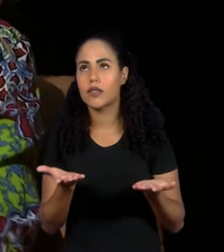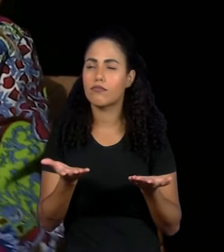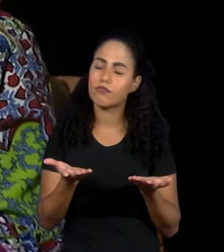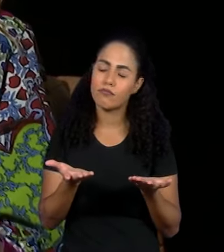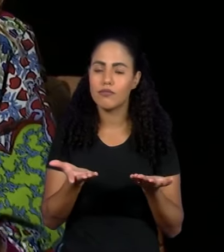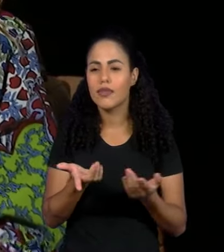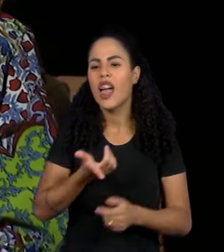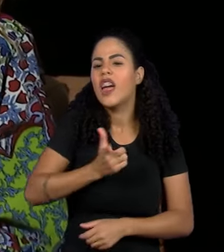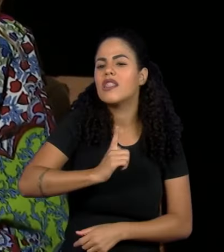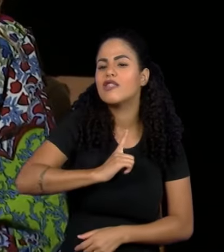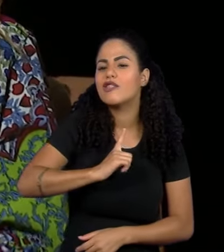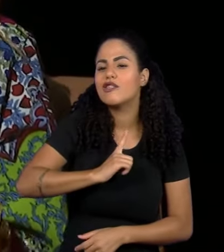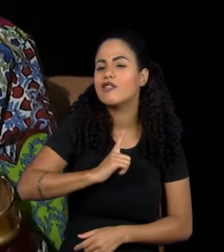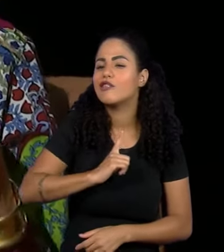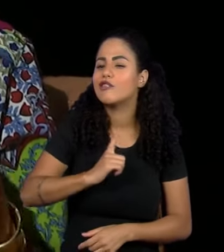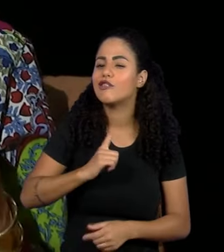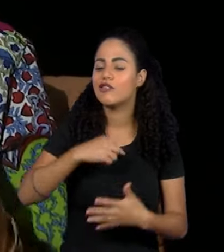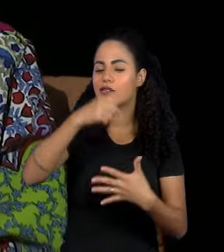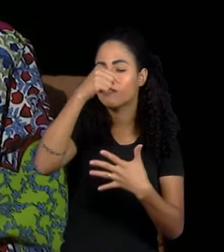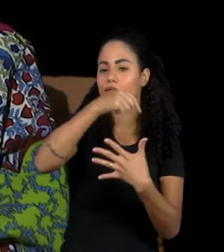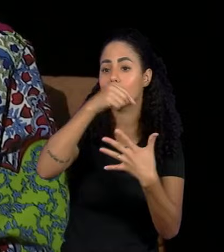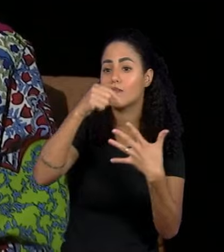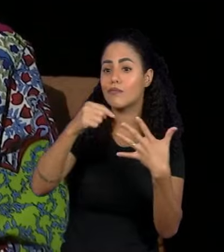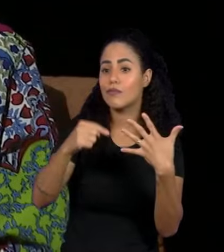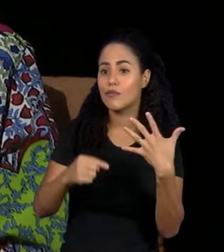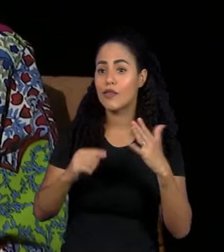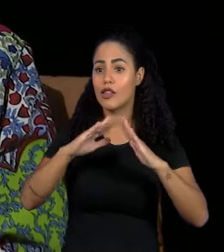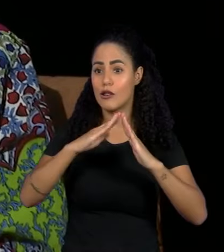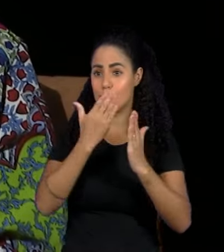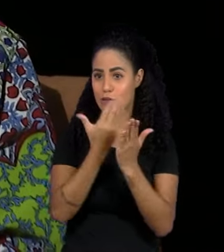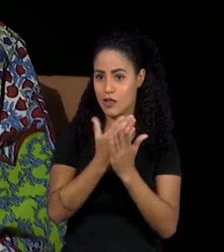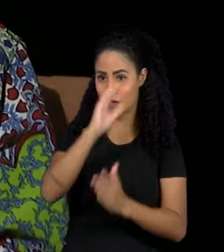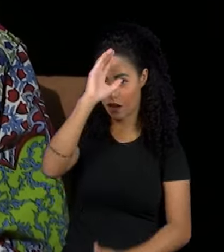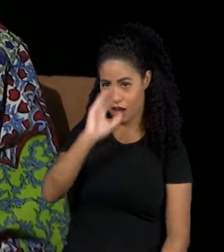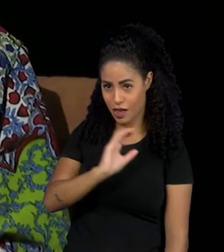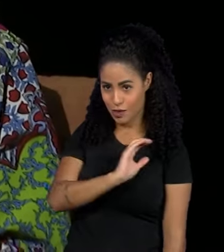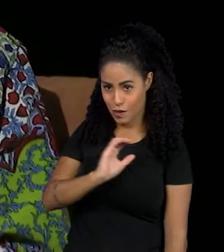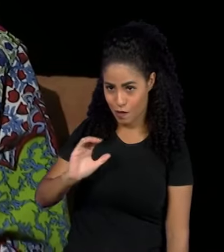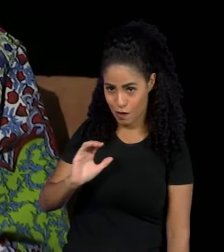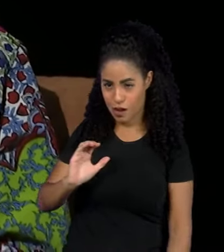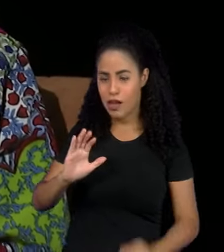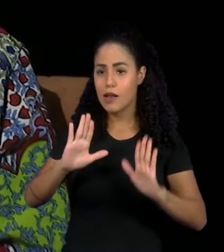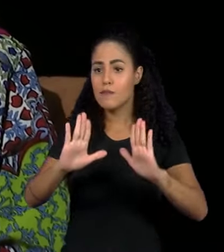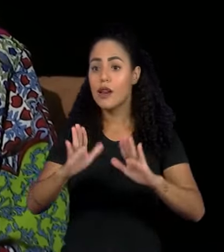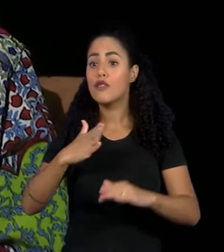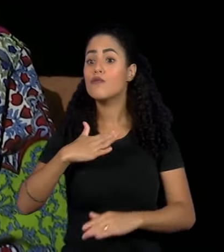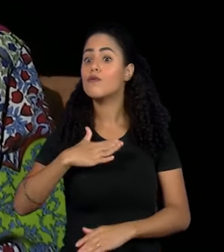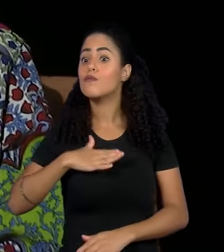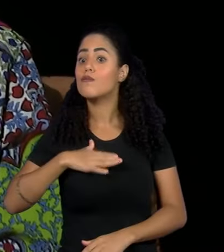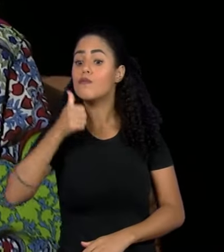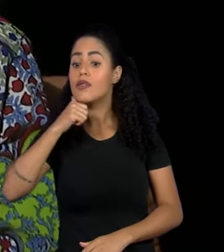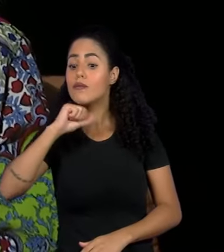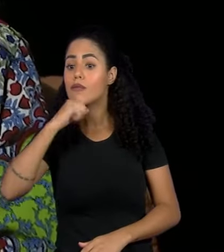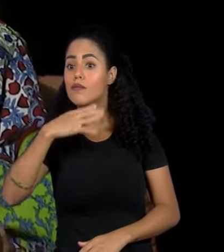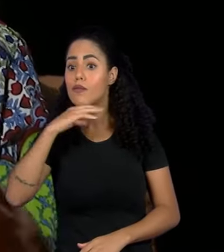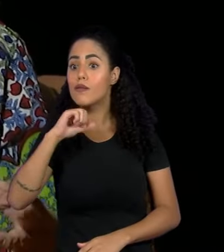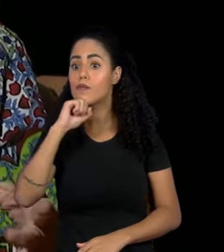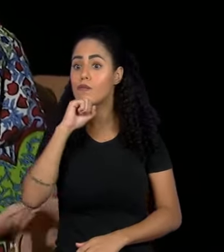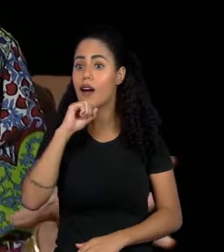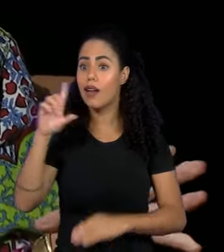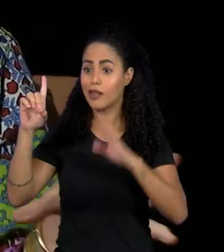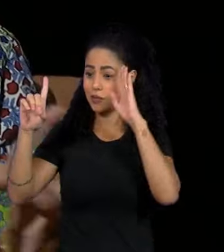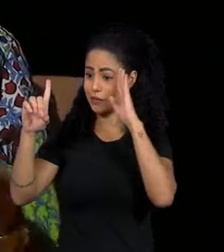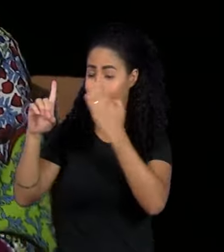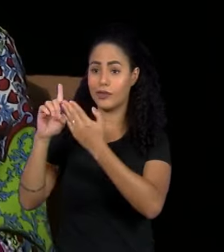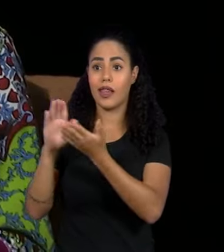que tinha um elemento, era uma escola católica de freiras, mas os meus pais eram ateus. Então,